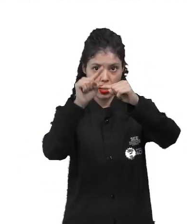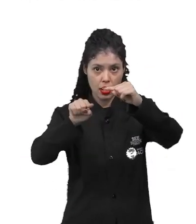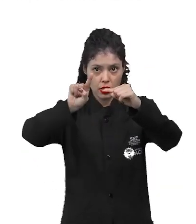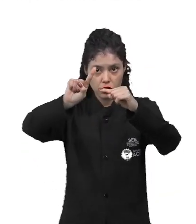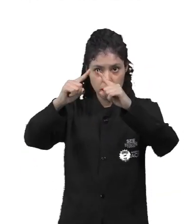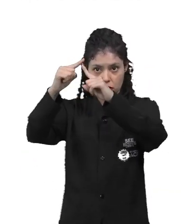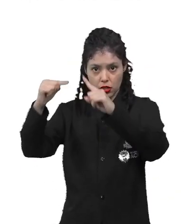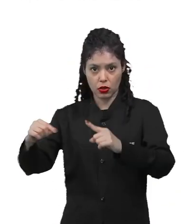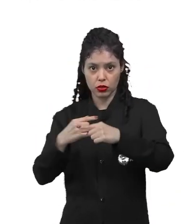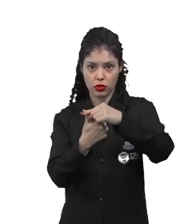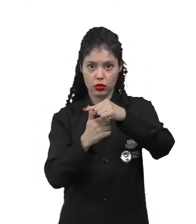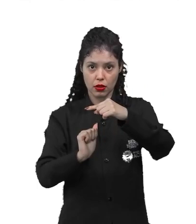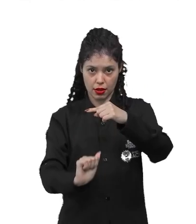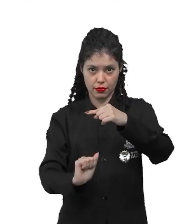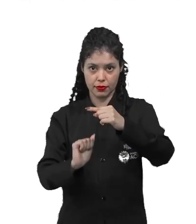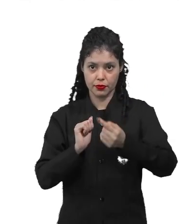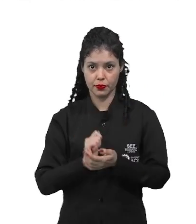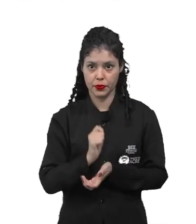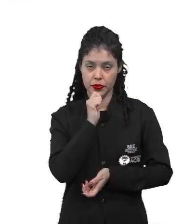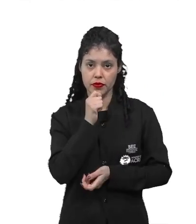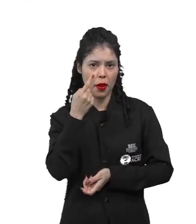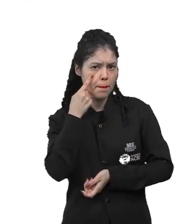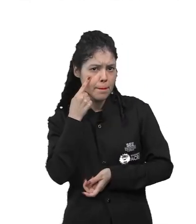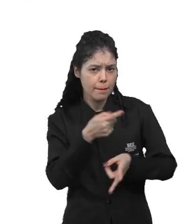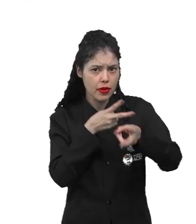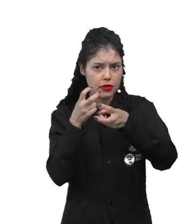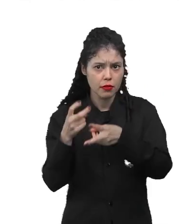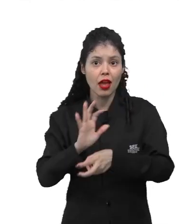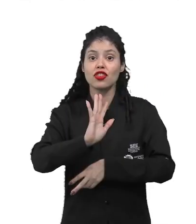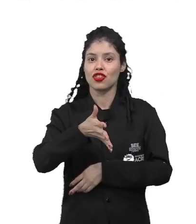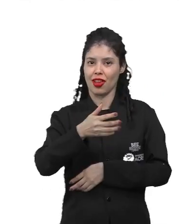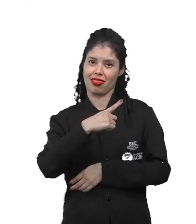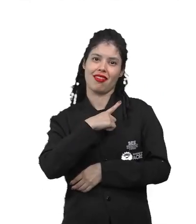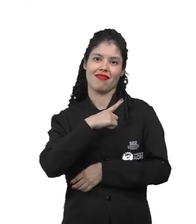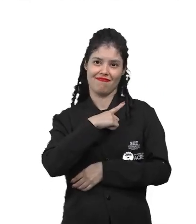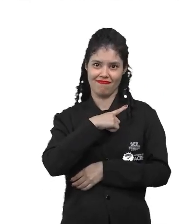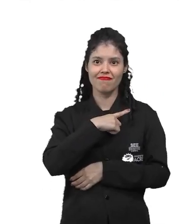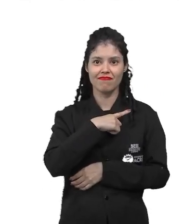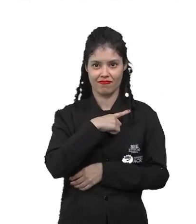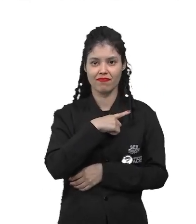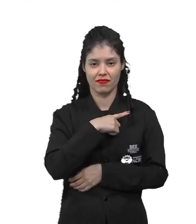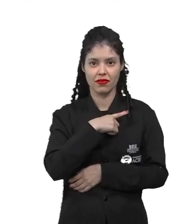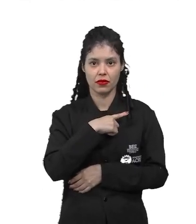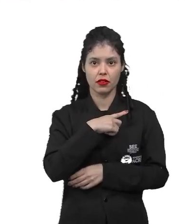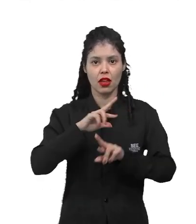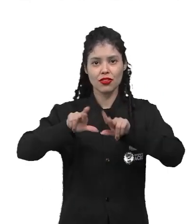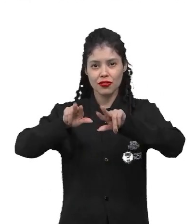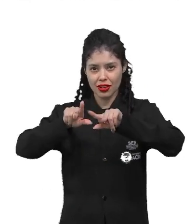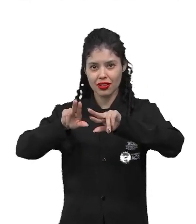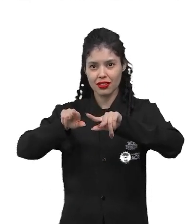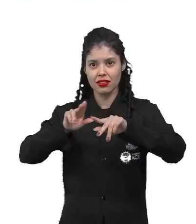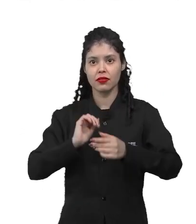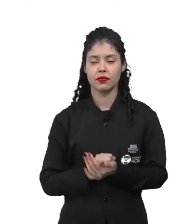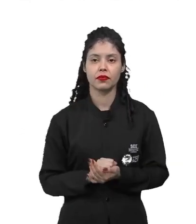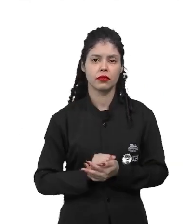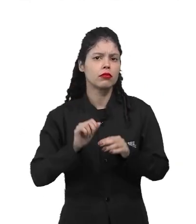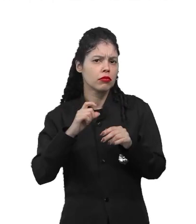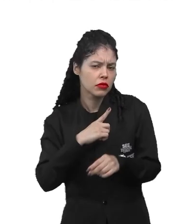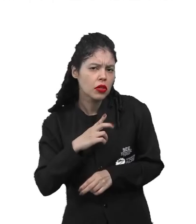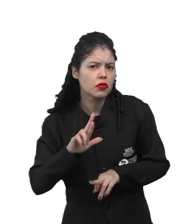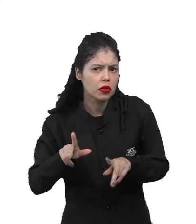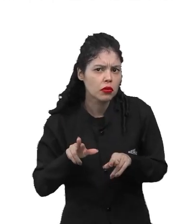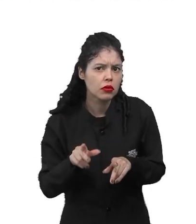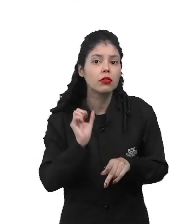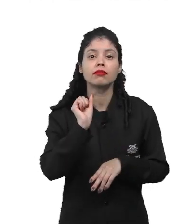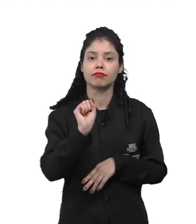fórmula de Bhaskara você pode acrescer. Se você olhar direitinho aqui, ela tem o delta já na raiz, né? A única diferença é essa. Professor, tem diferença?